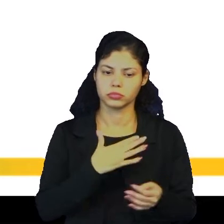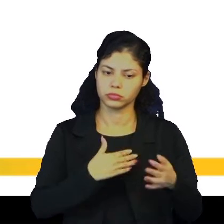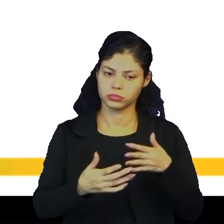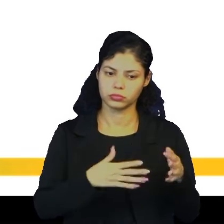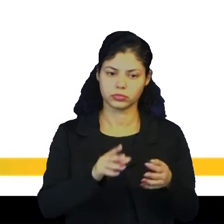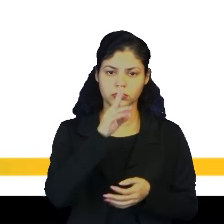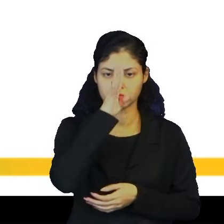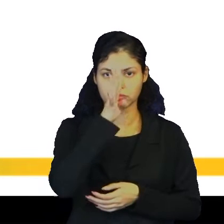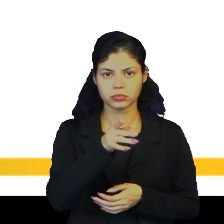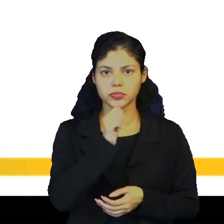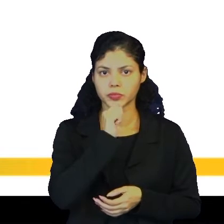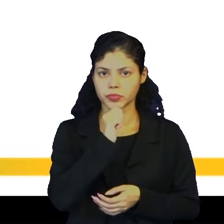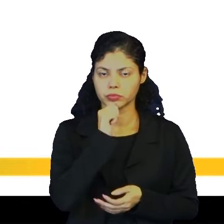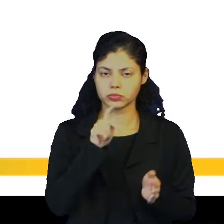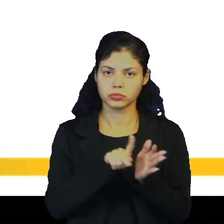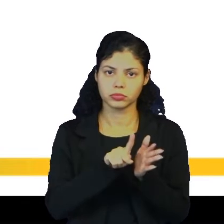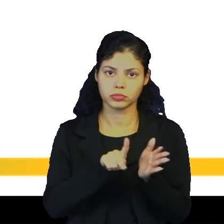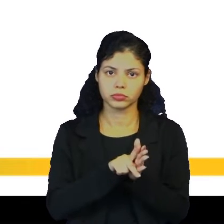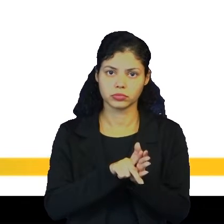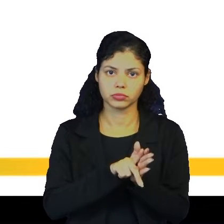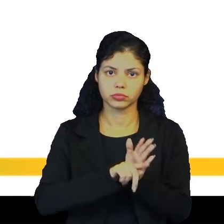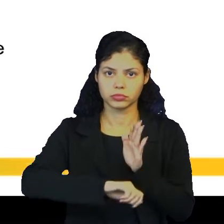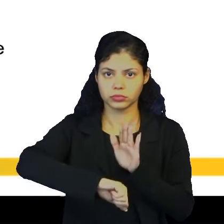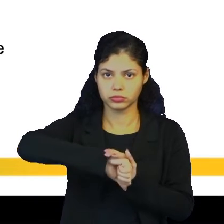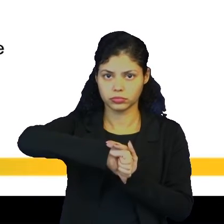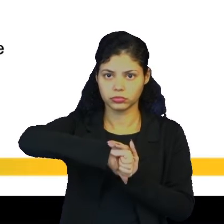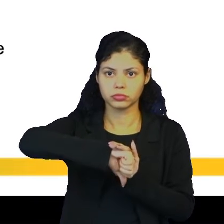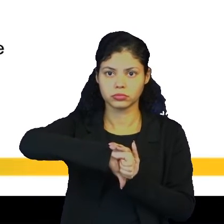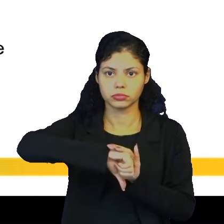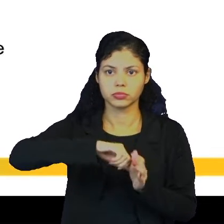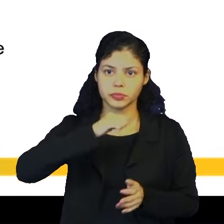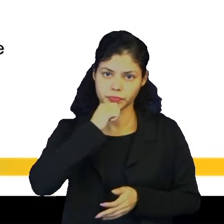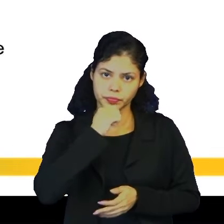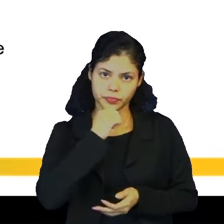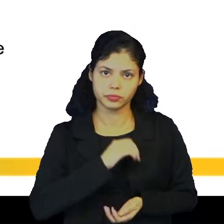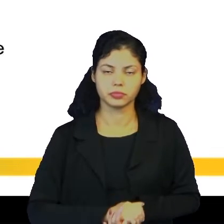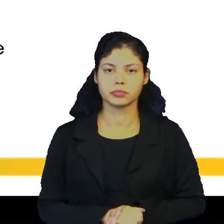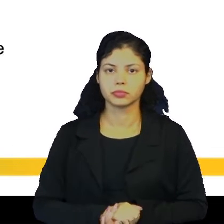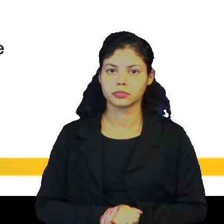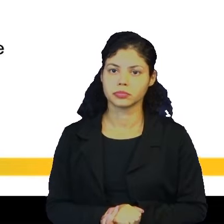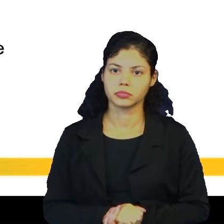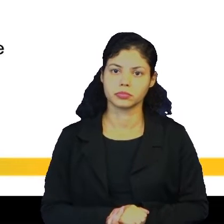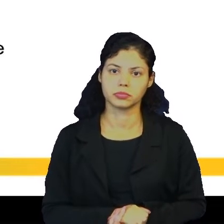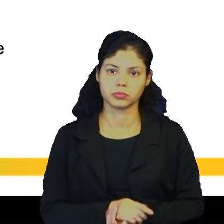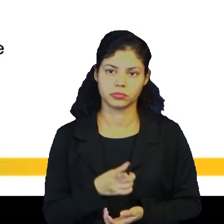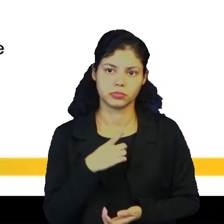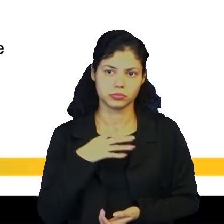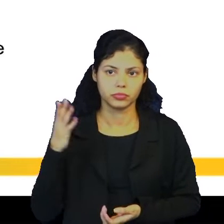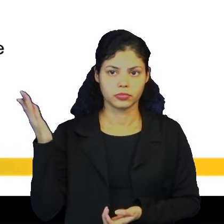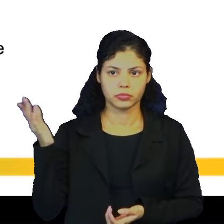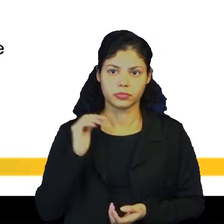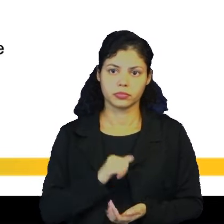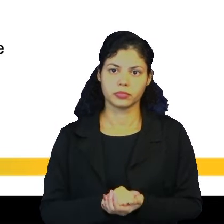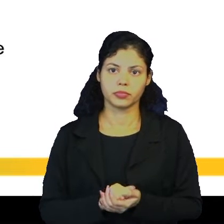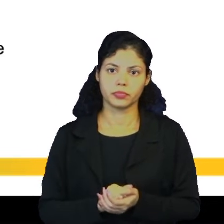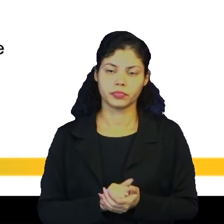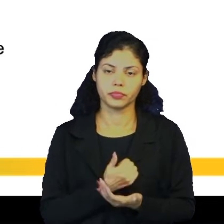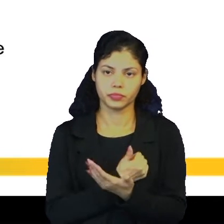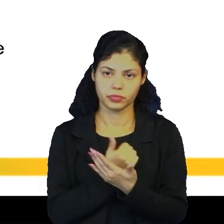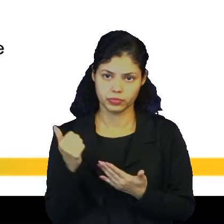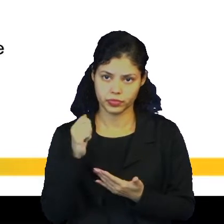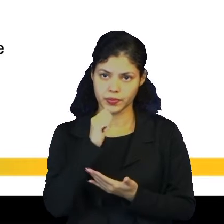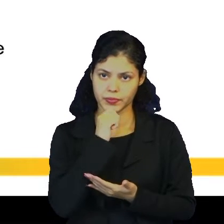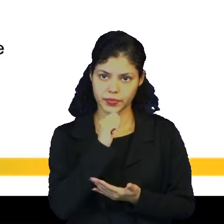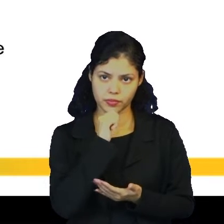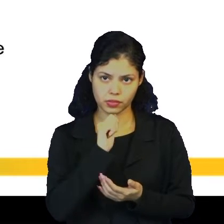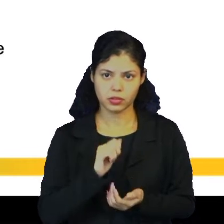qualquer acusação criminal sobre ele, né? A transparência da justiça. A atuação, né, da defesa dos direitos humanos